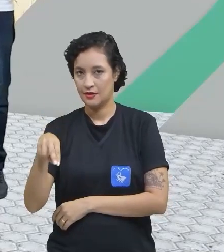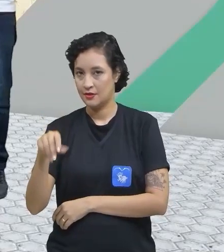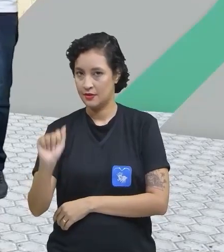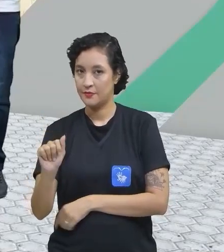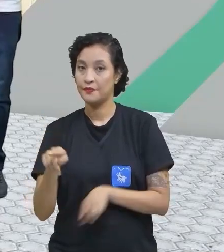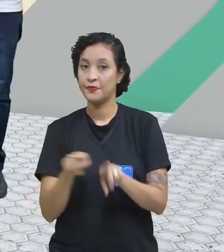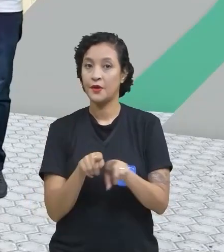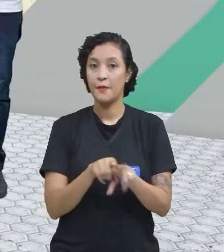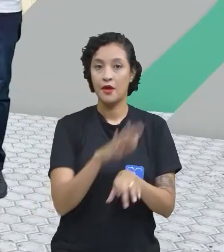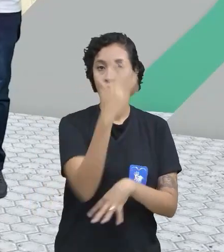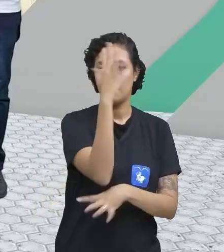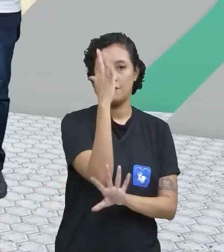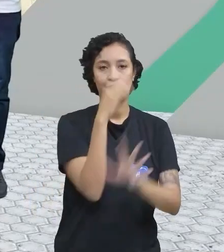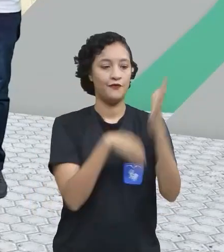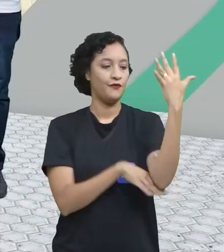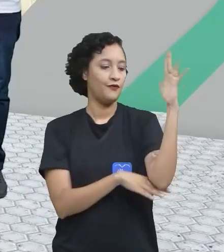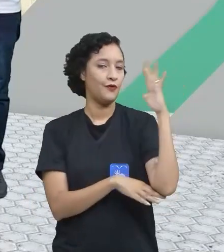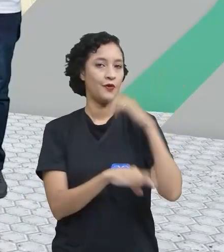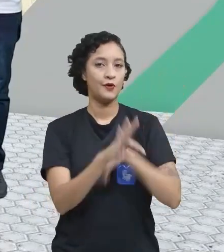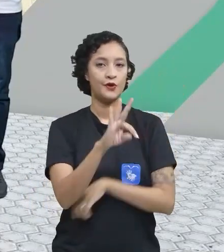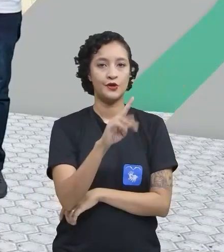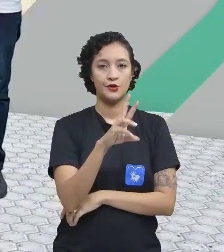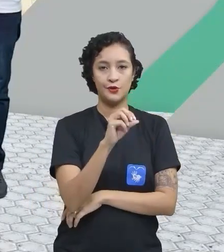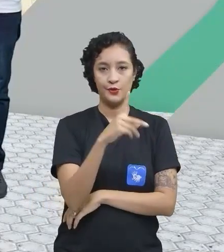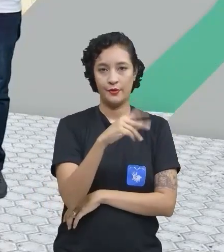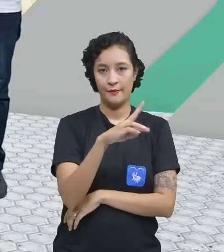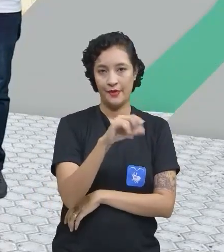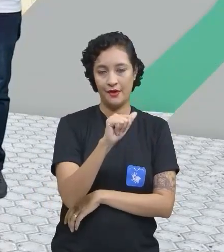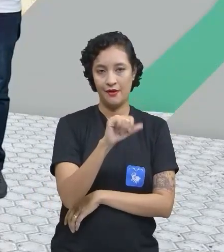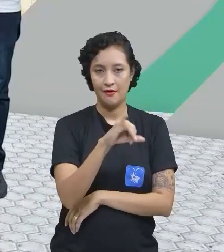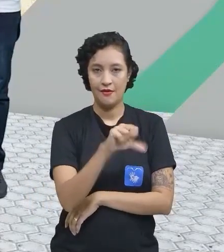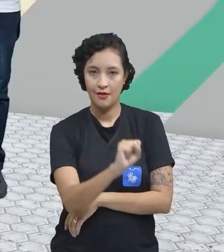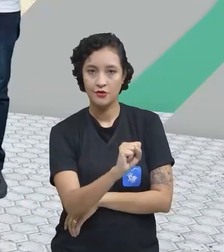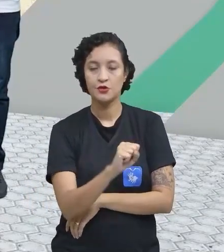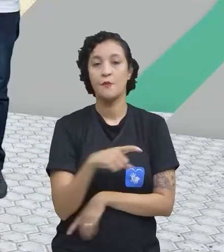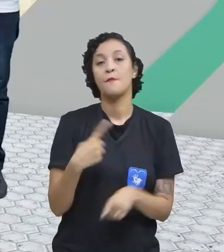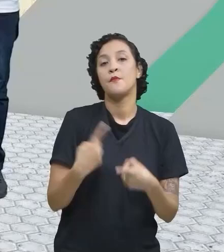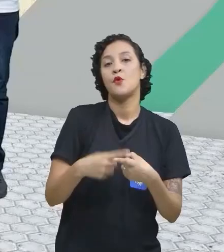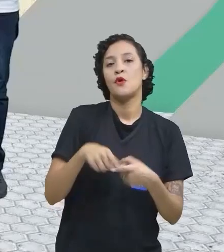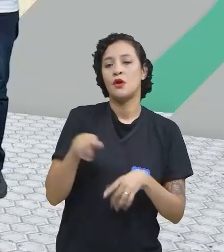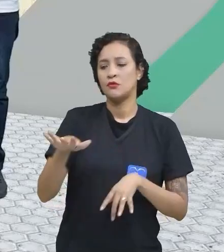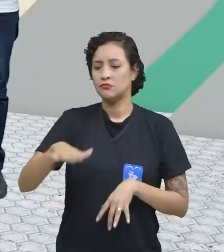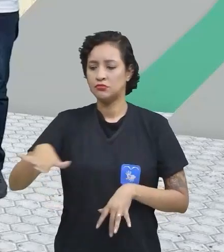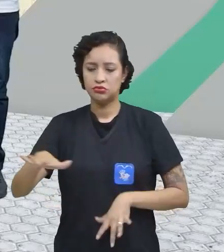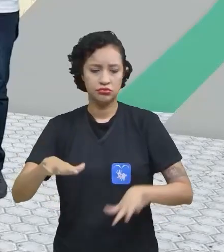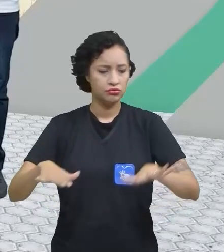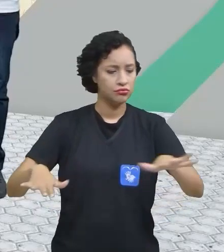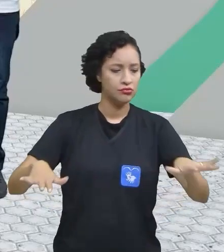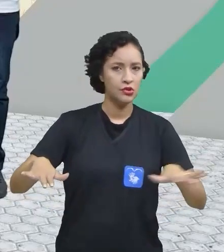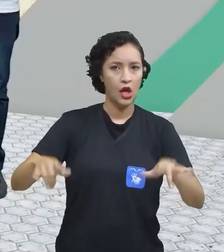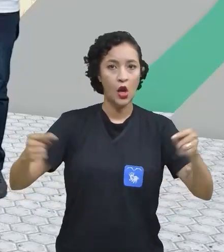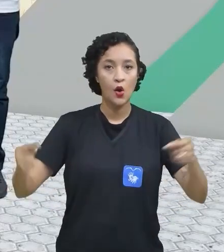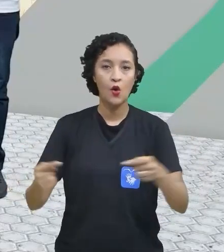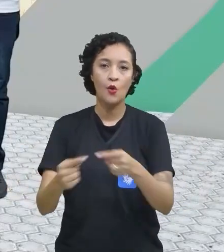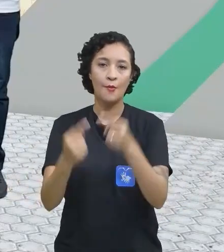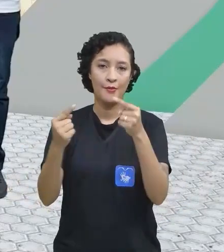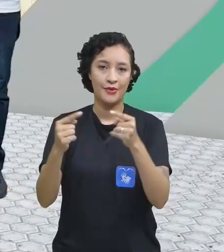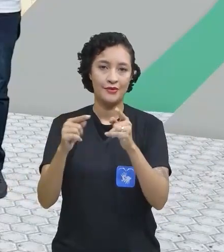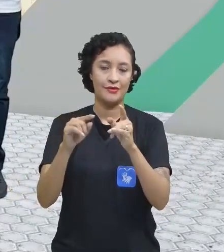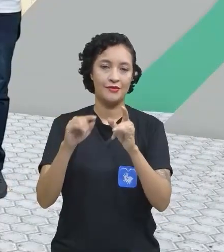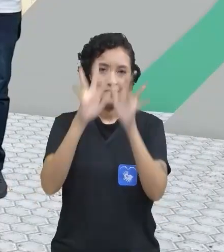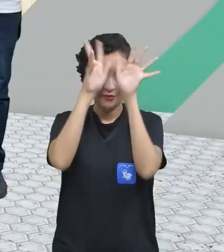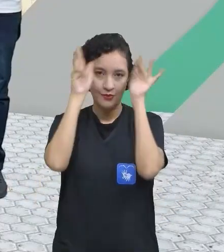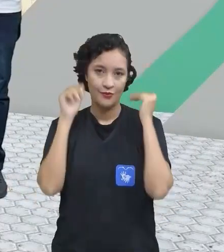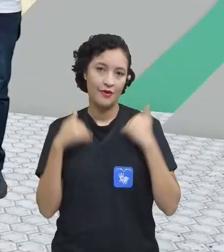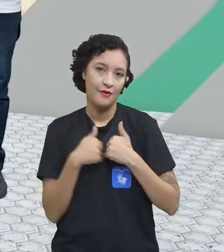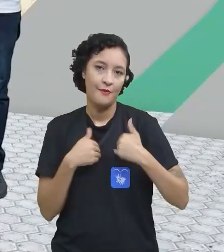na savana existem muitos animais, porque aquele ambiente faz com que eles convivam junto, né, de alguma forma. Um